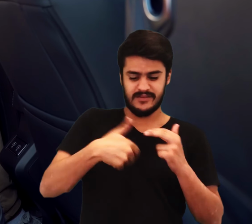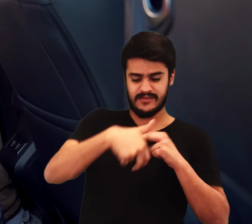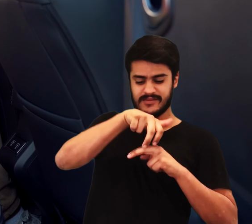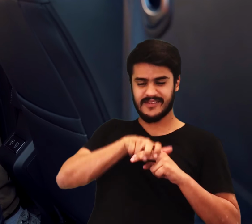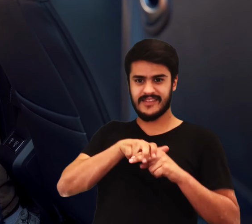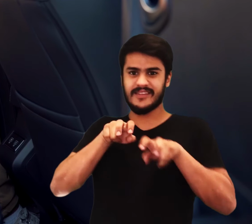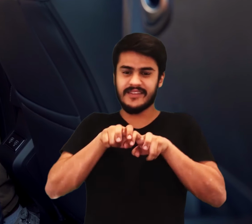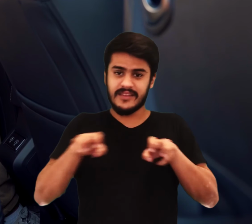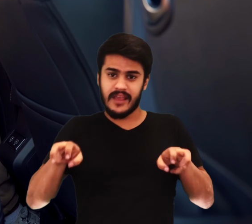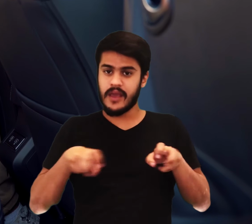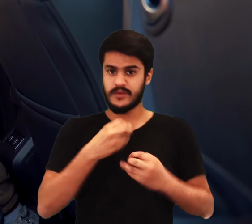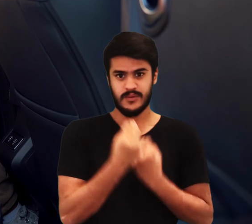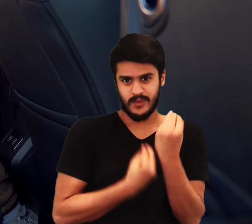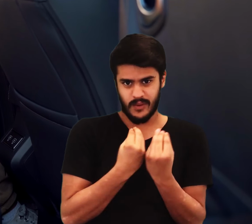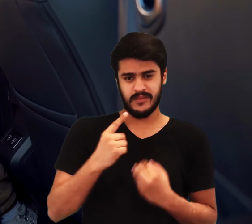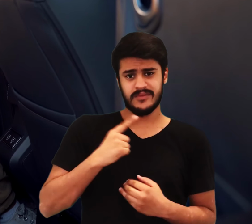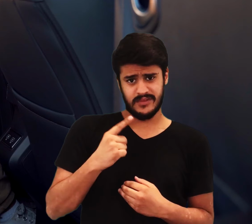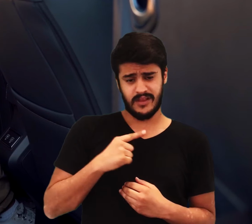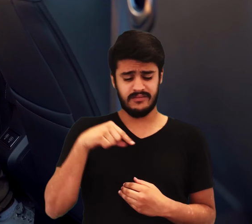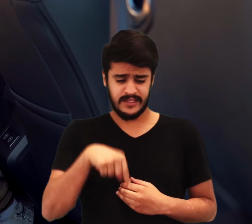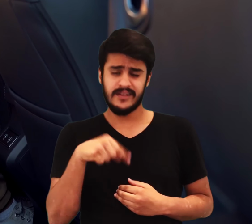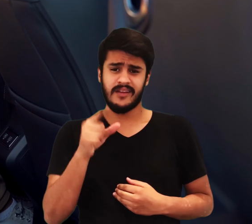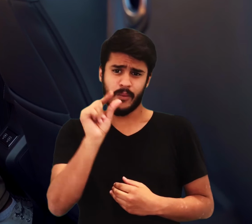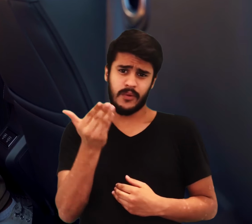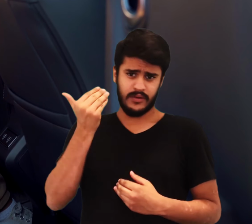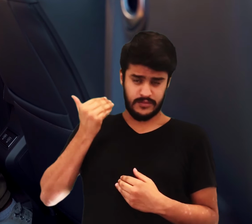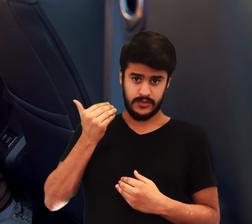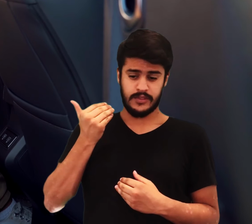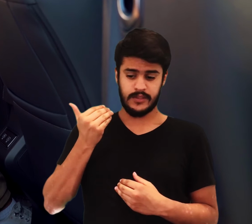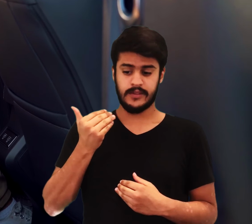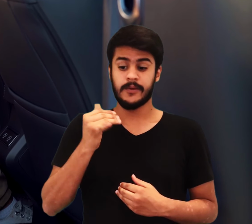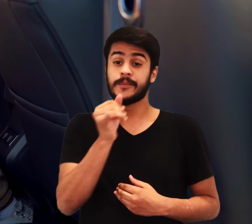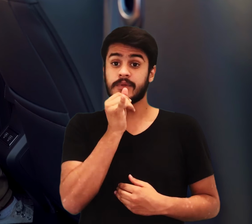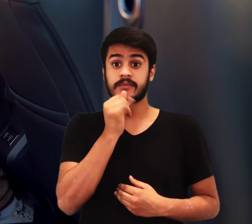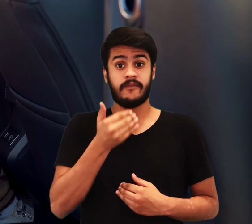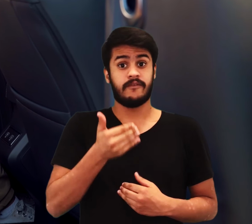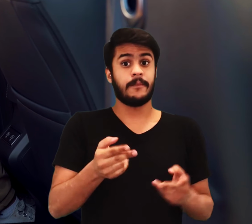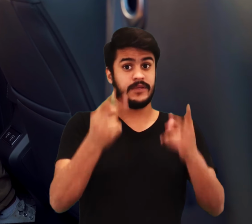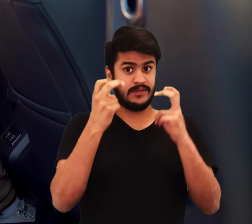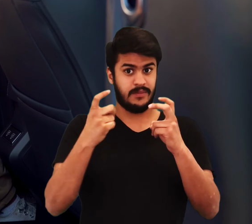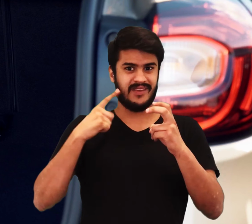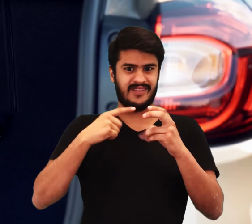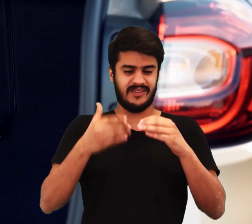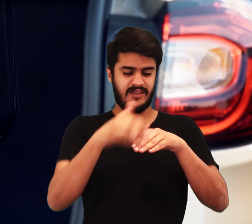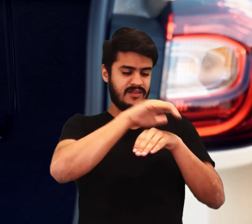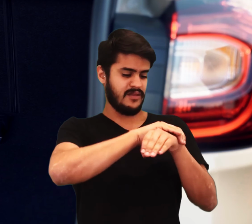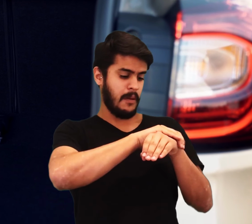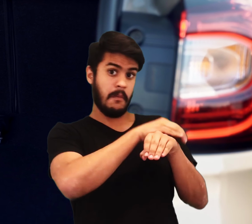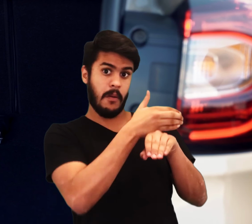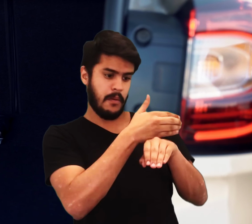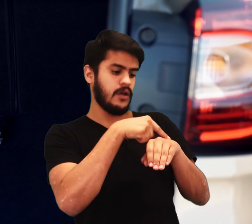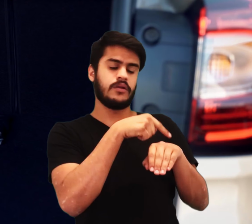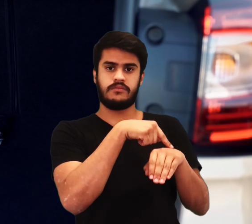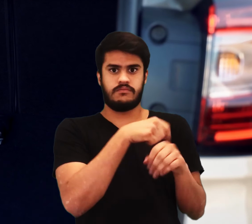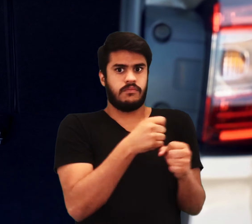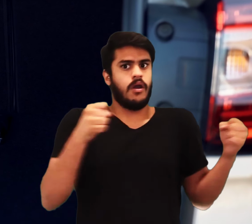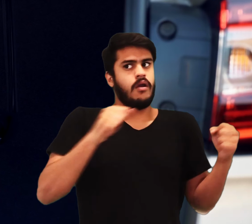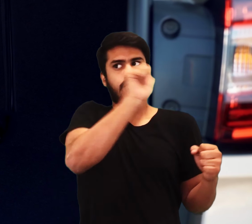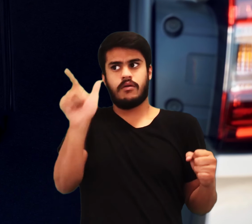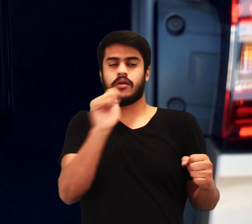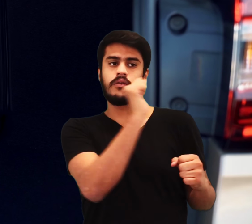o uso do espaço útil interno do veículo é distribuído. Então, como vocês vão ver, a tem um porta-malas avantajado, maior do seus